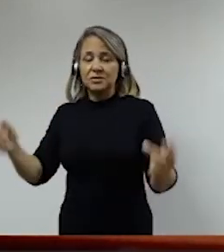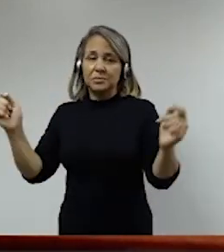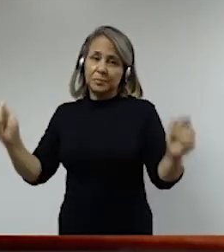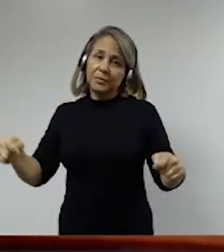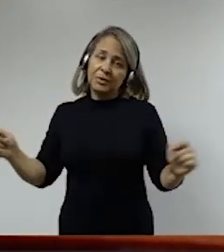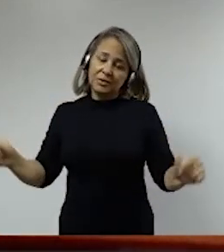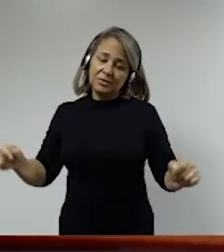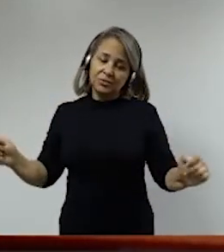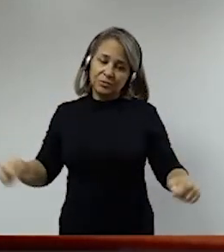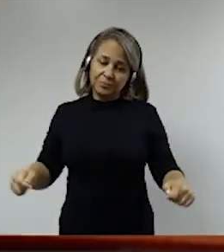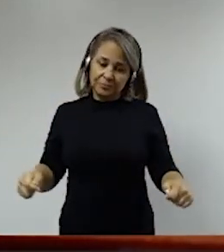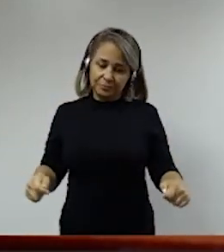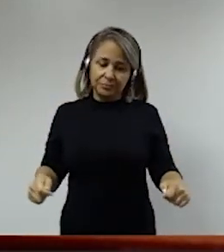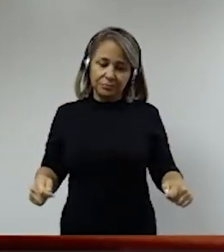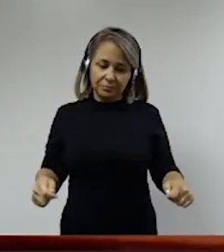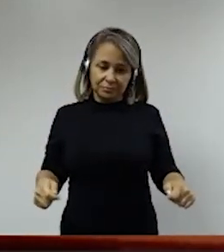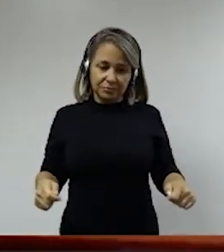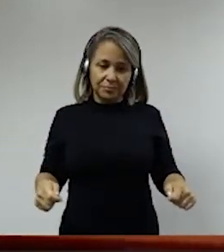serão